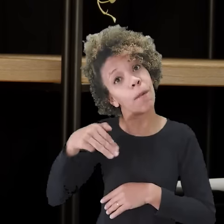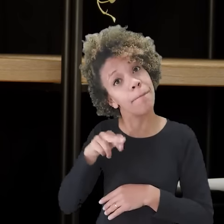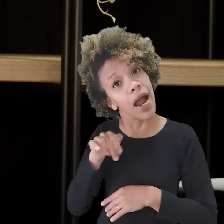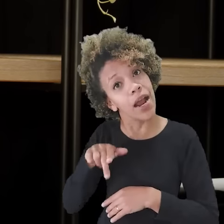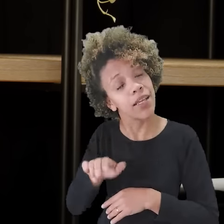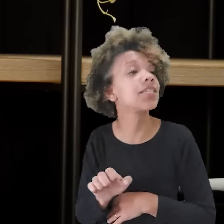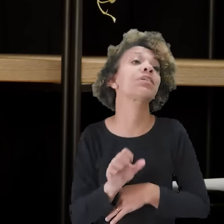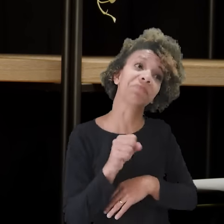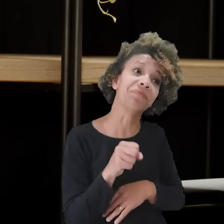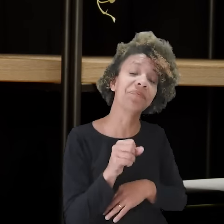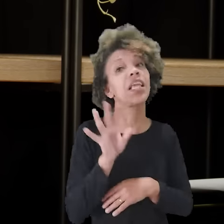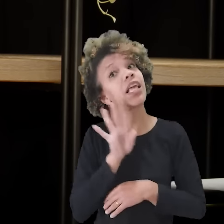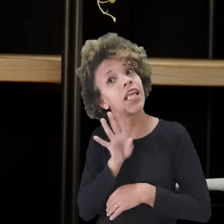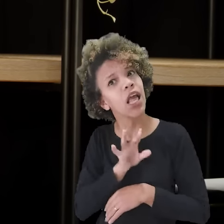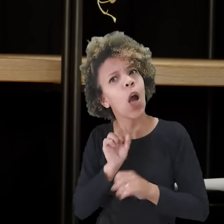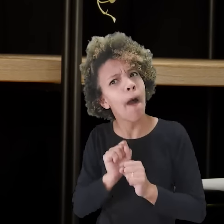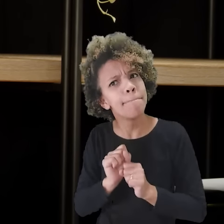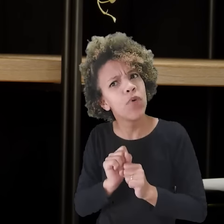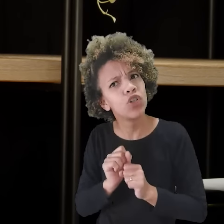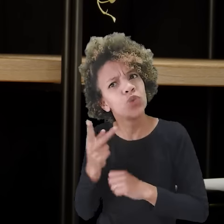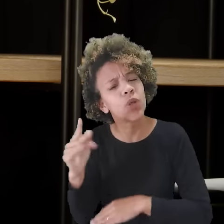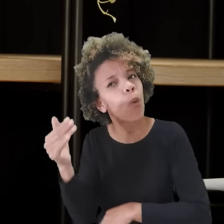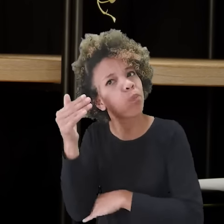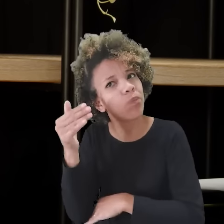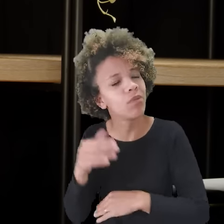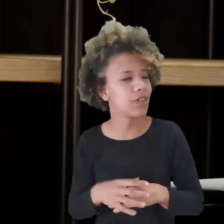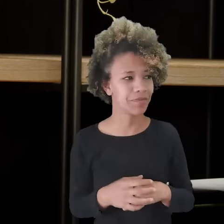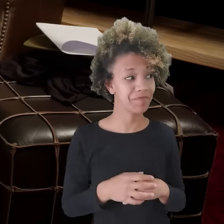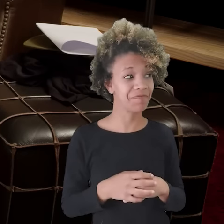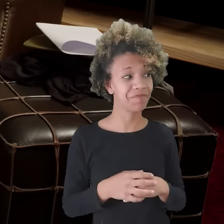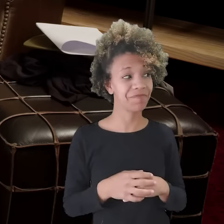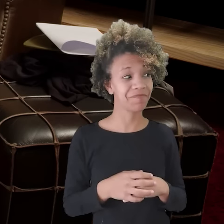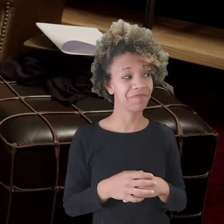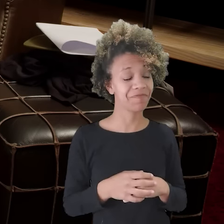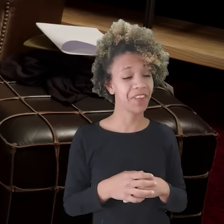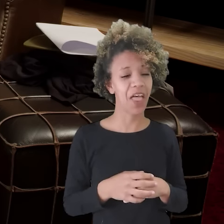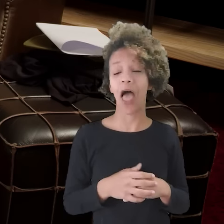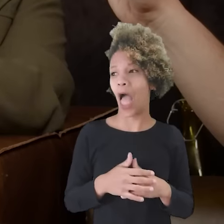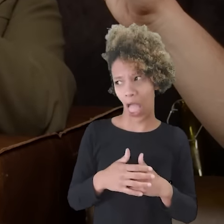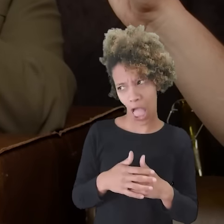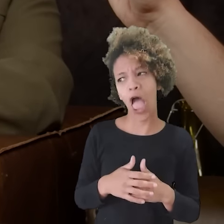Marques só cara que legal posso ir no seu hotel aí eu pegava